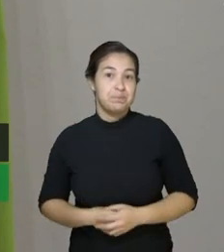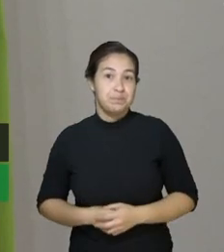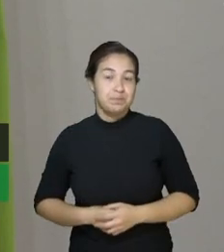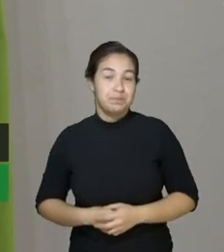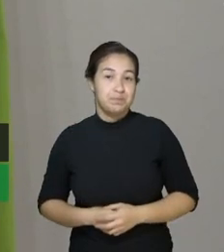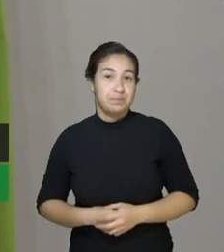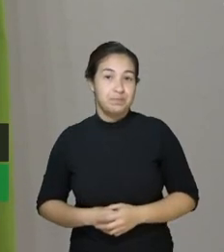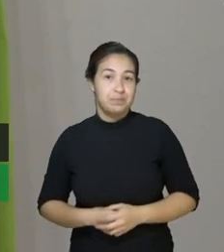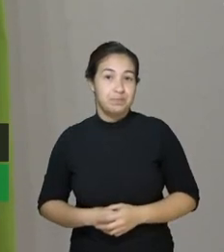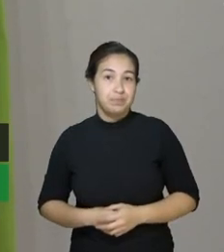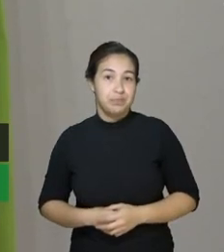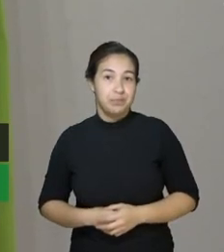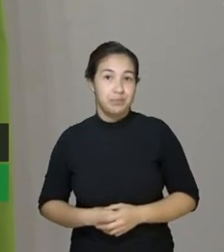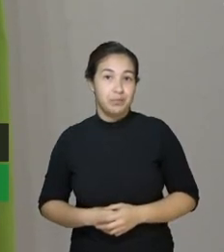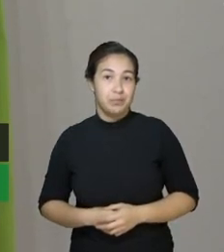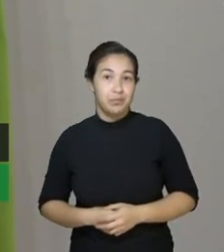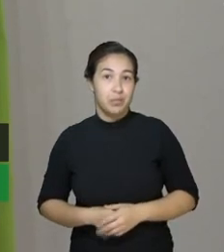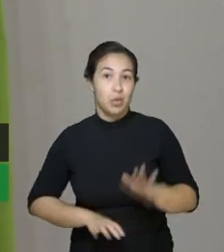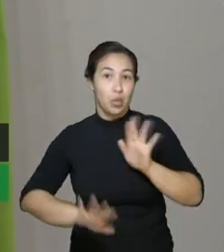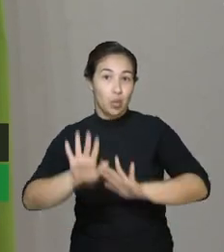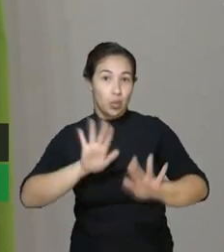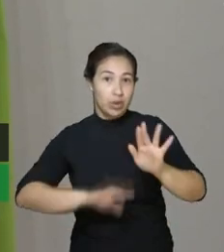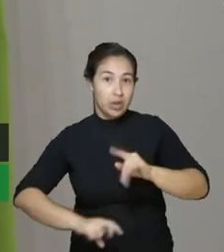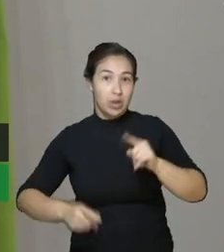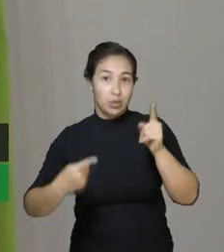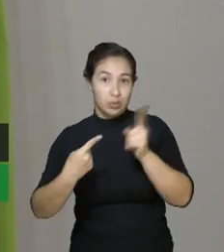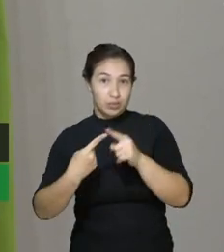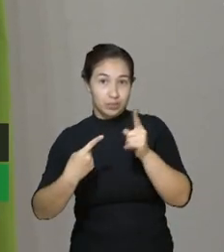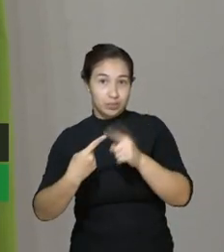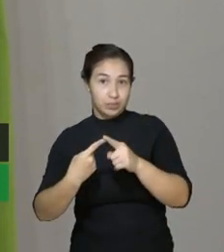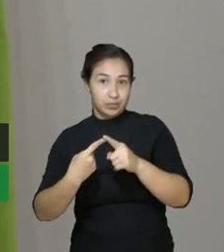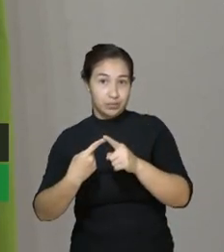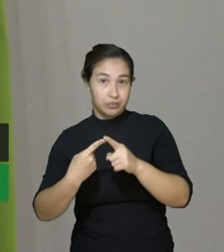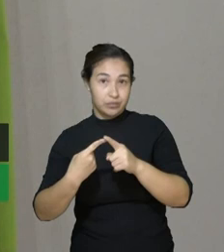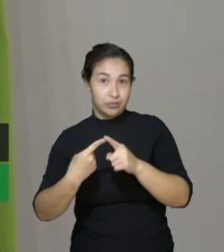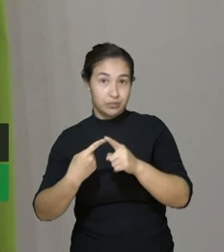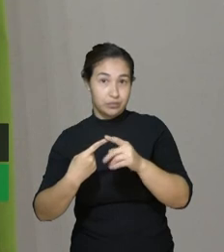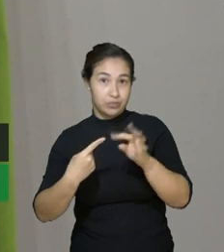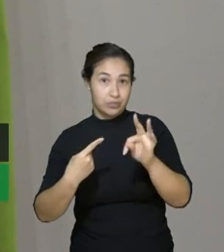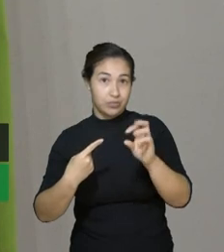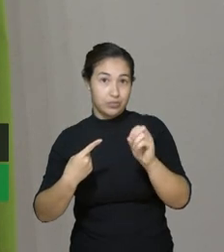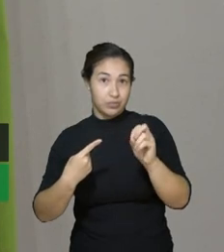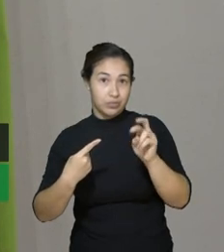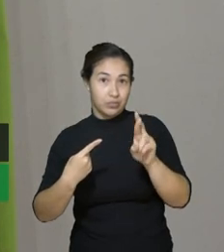disse: filho, cuidado com a barra do trono,